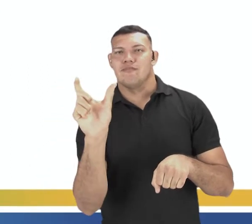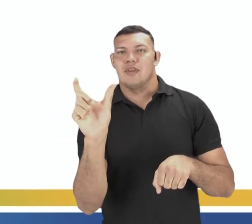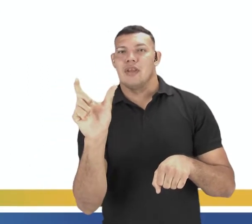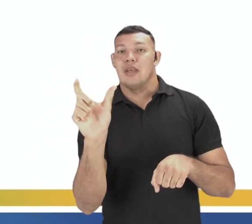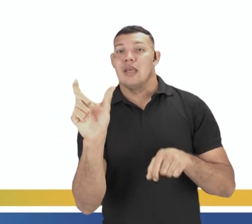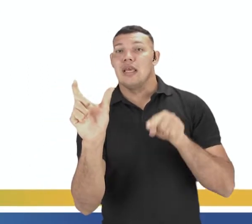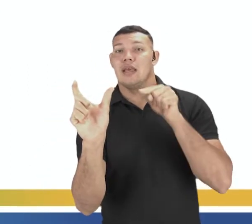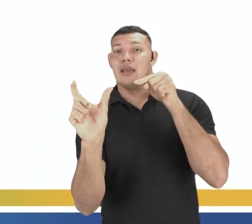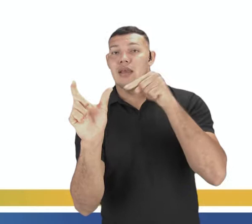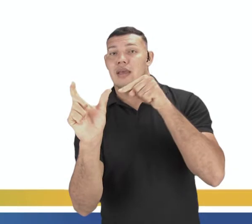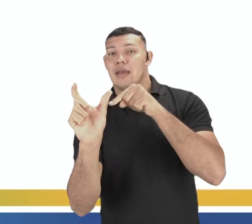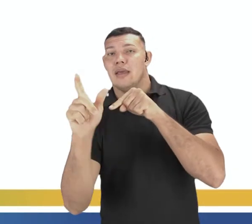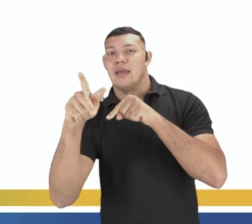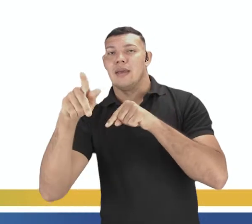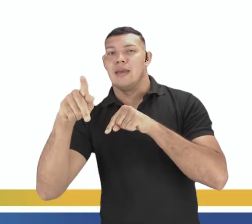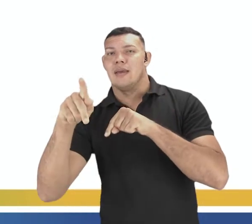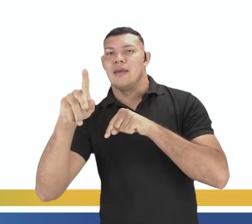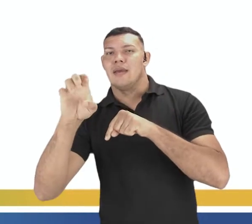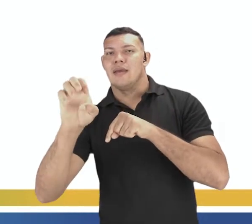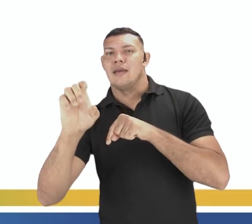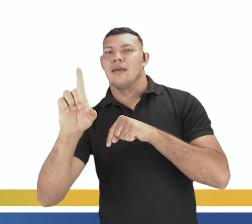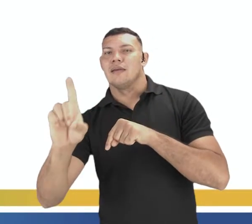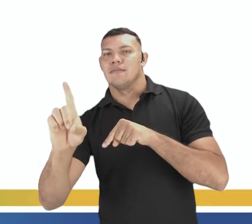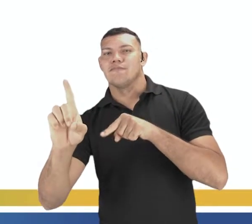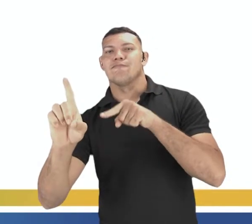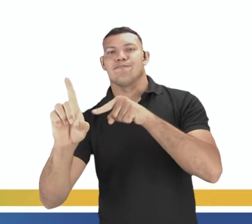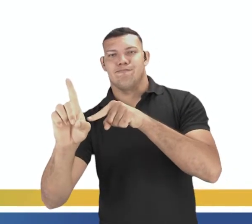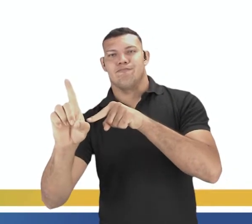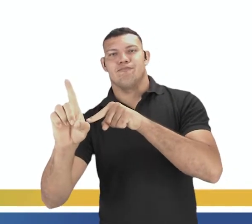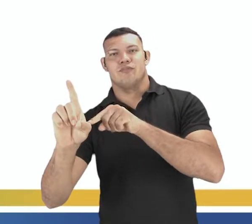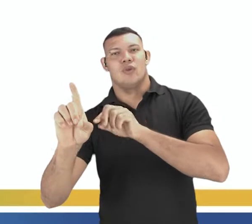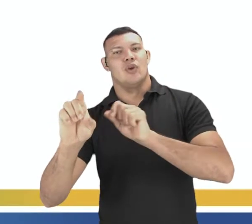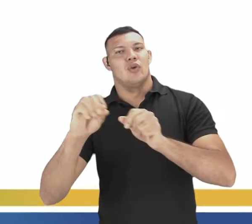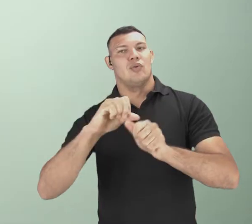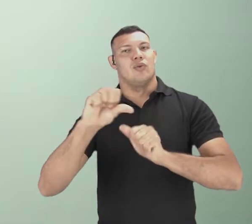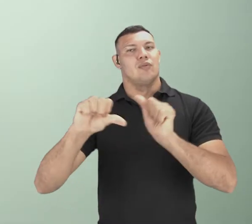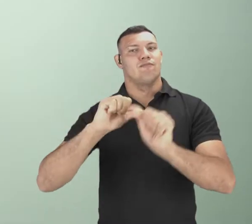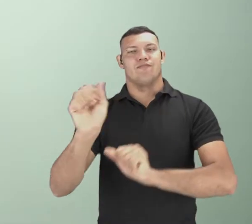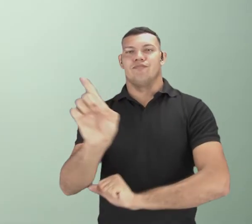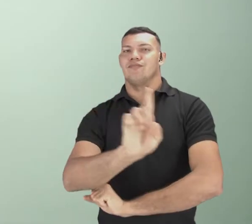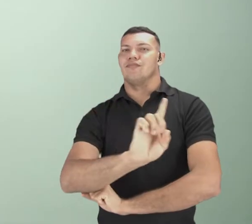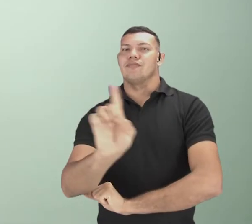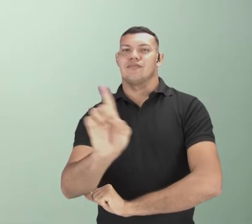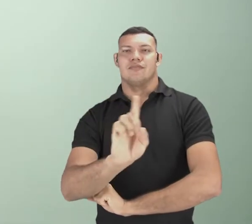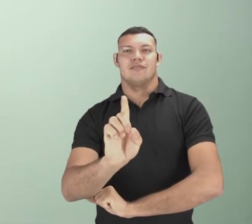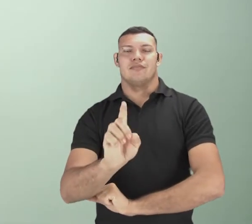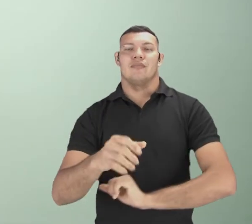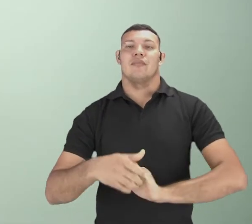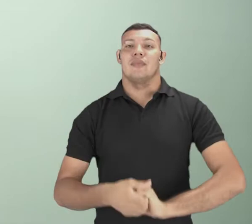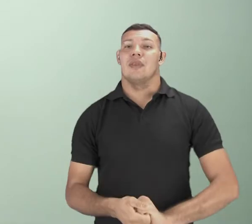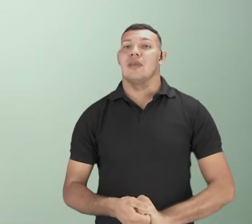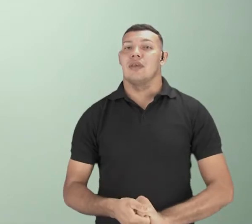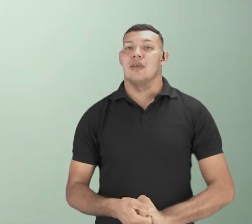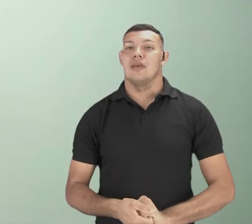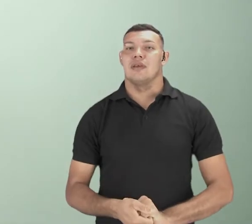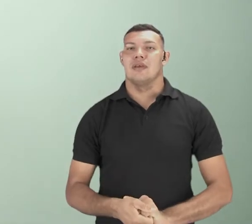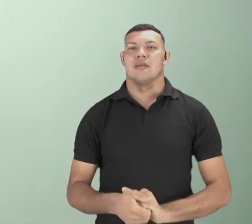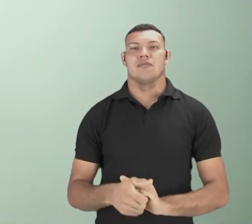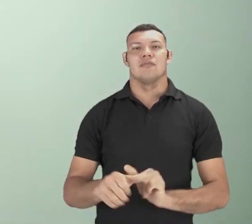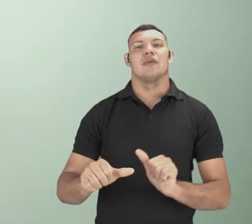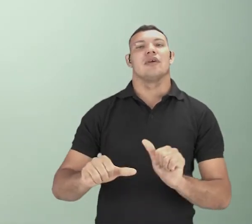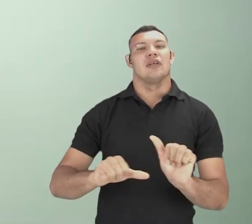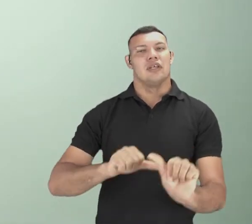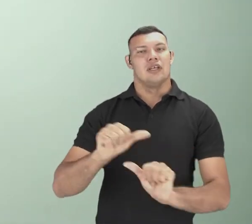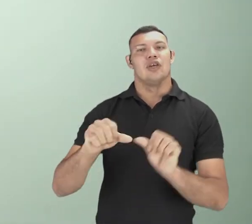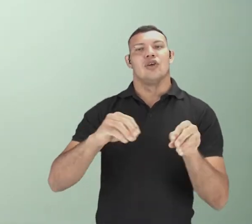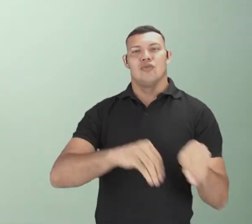Ou seja, o radical da palavra é a parte da palavra que não pode ser modificada. Ela não varia, ela